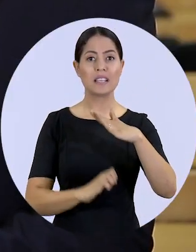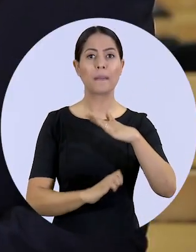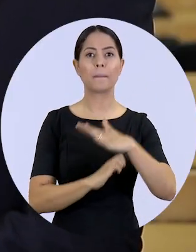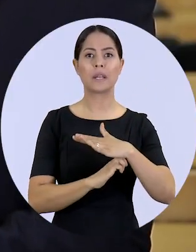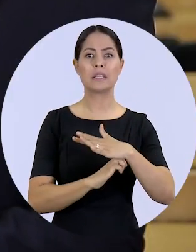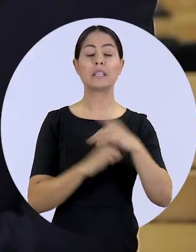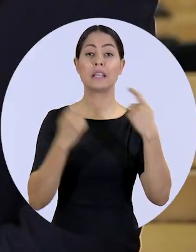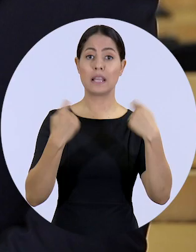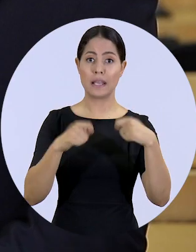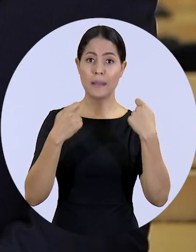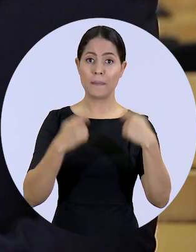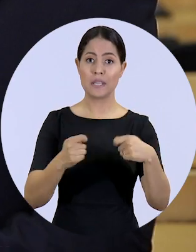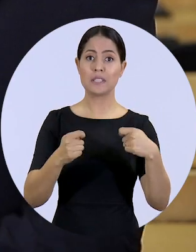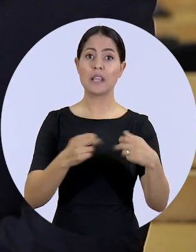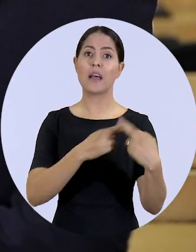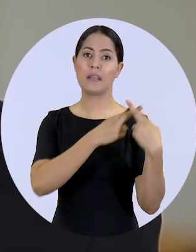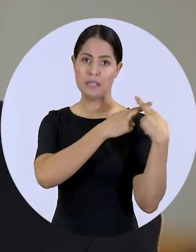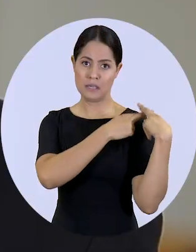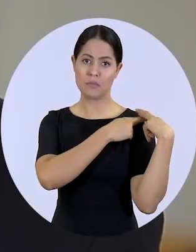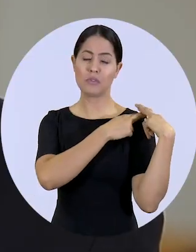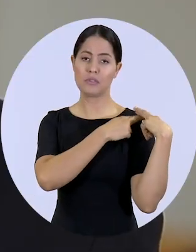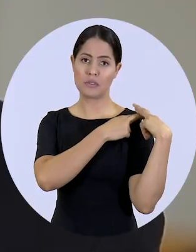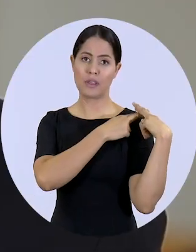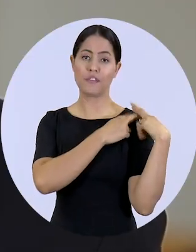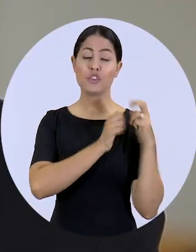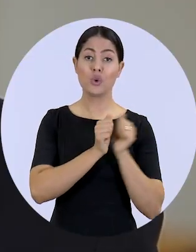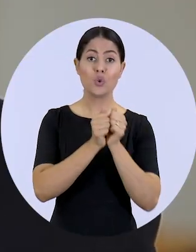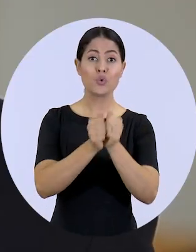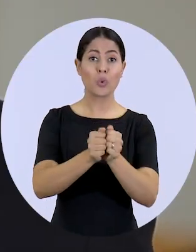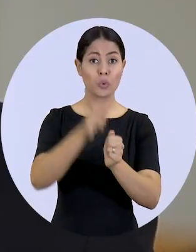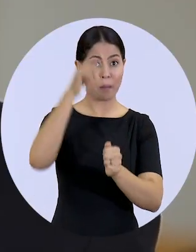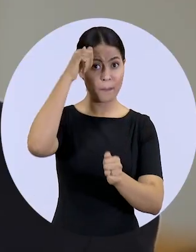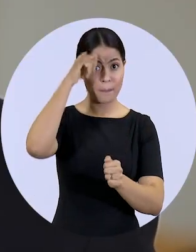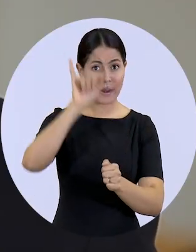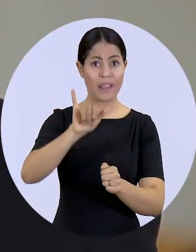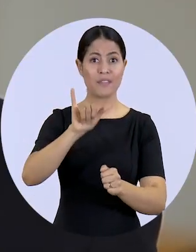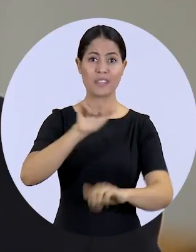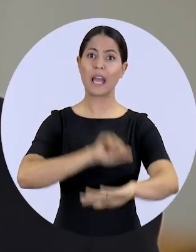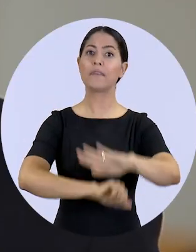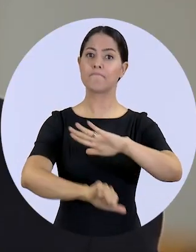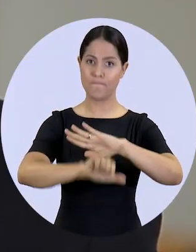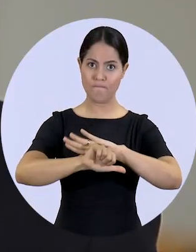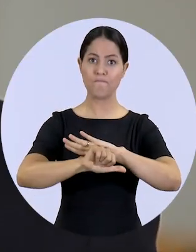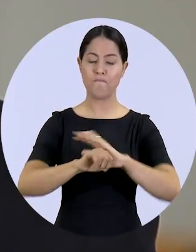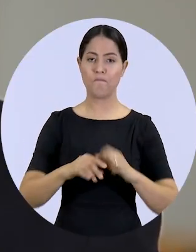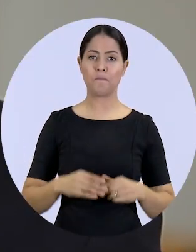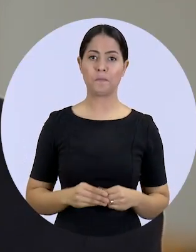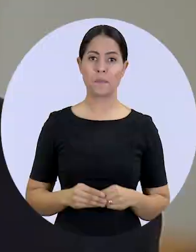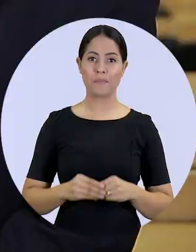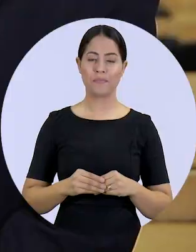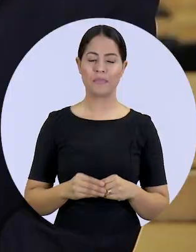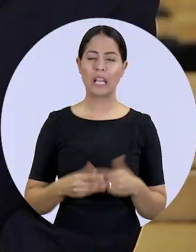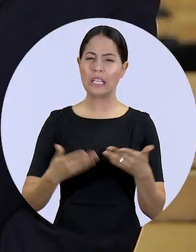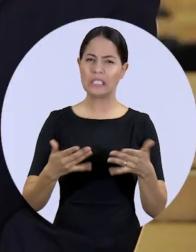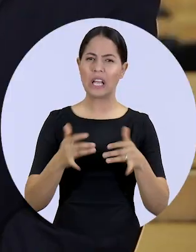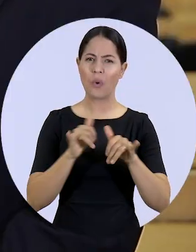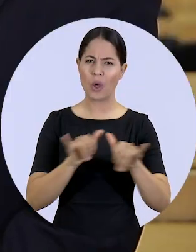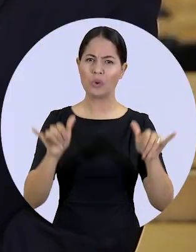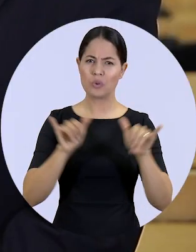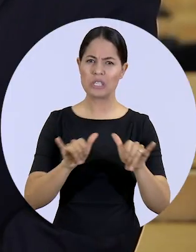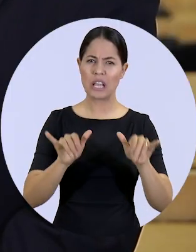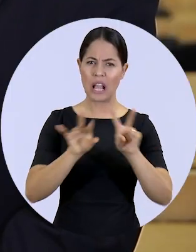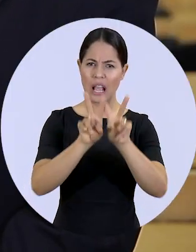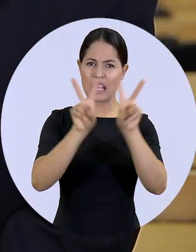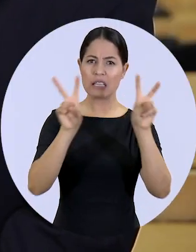empresas que elas também sejam corresponsáveis para prevenir a prática de ilícitos. E podemos falar que